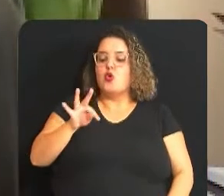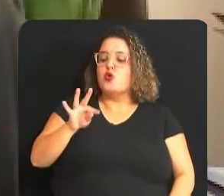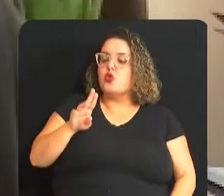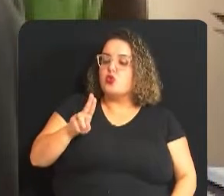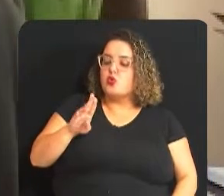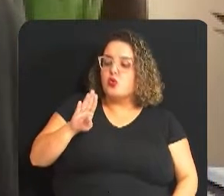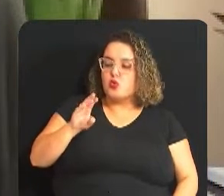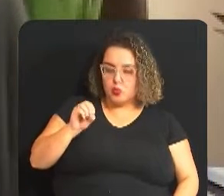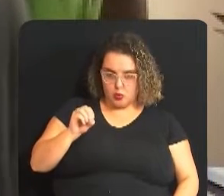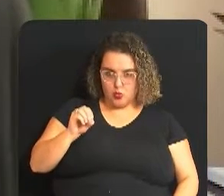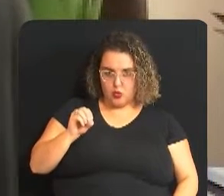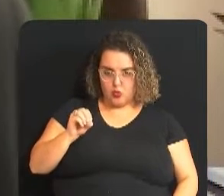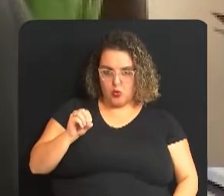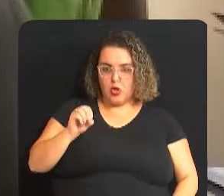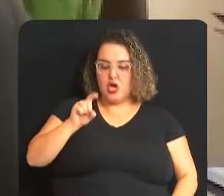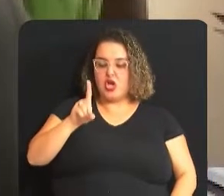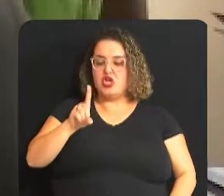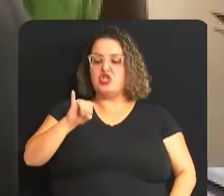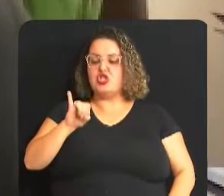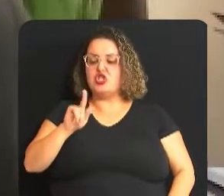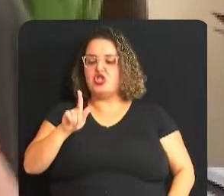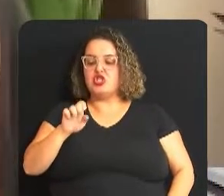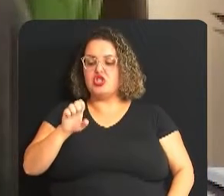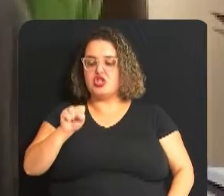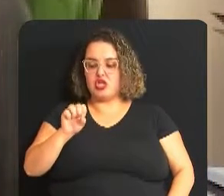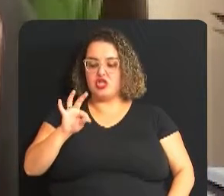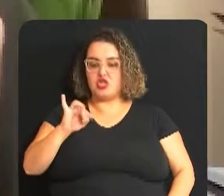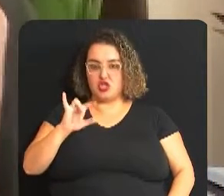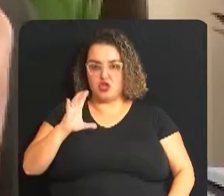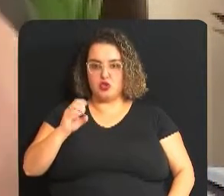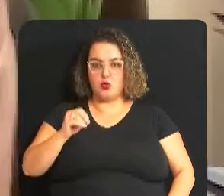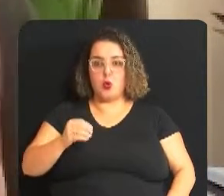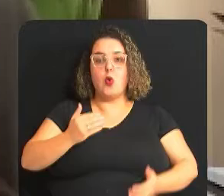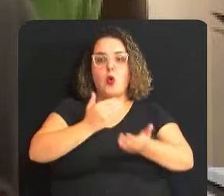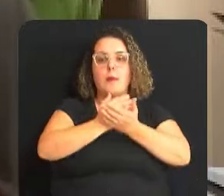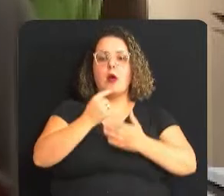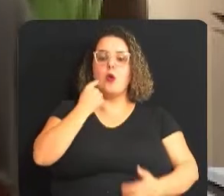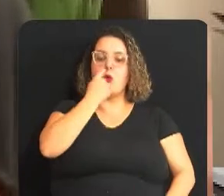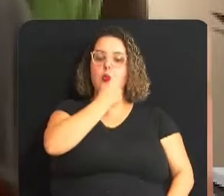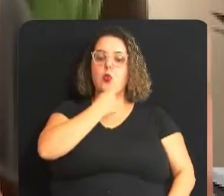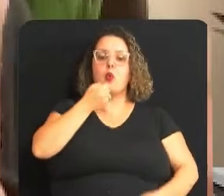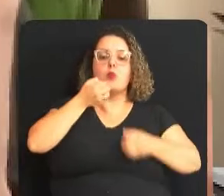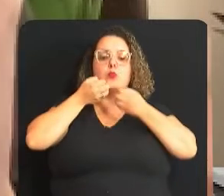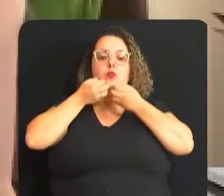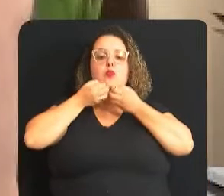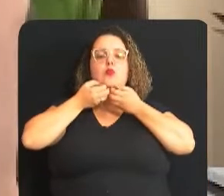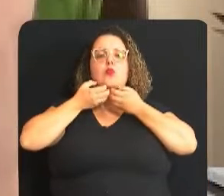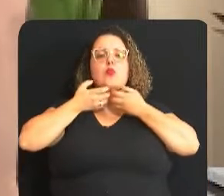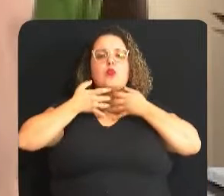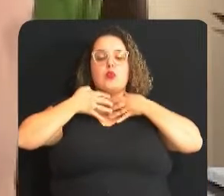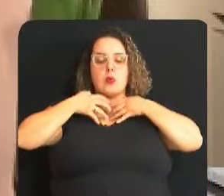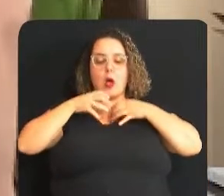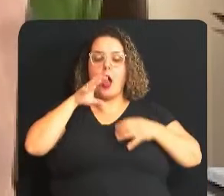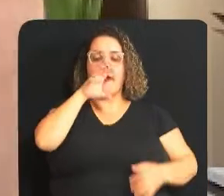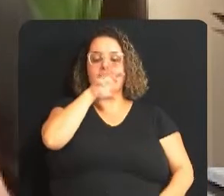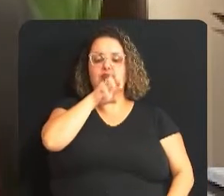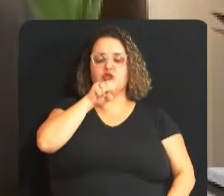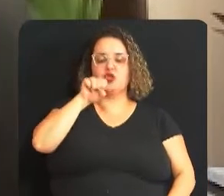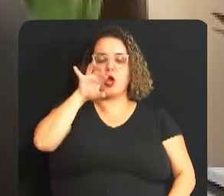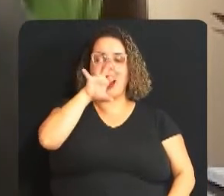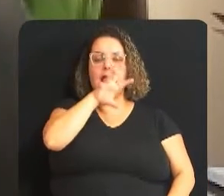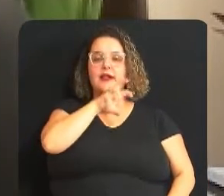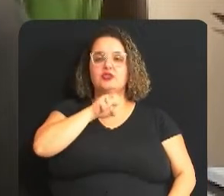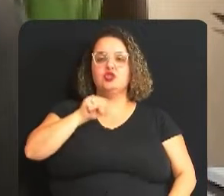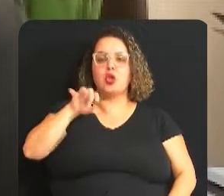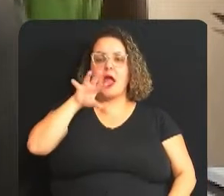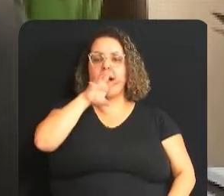porque o intestino faz parte desse tubo, começa com a boca. Então, a função da boca é mastigar. A função